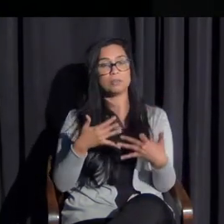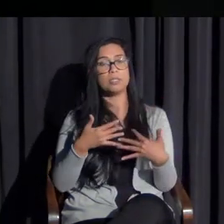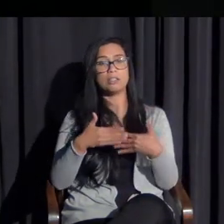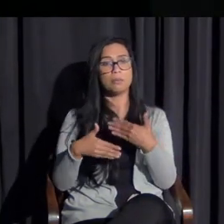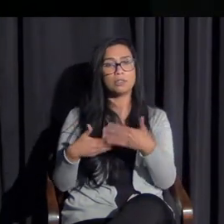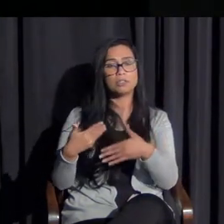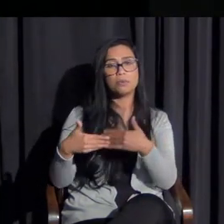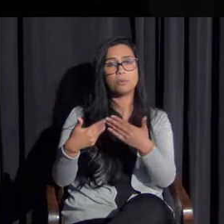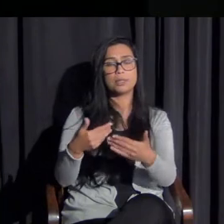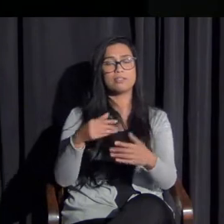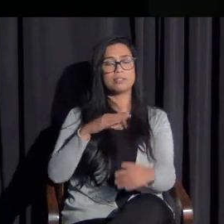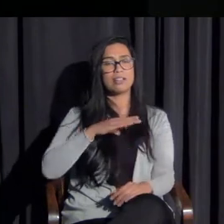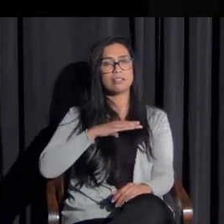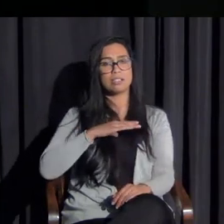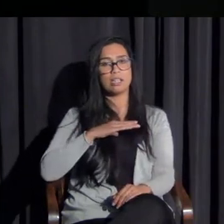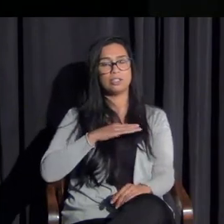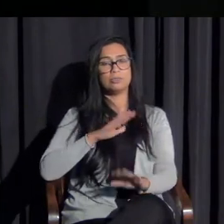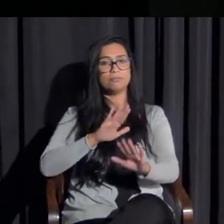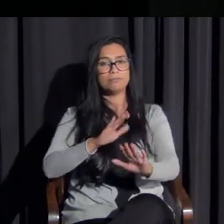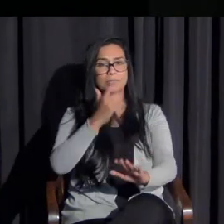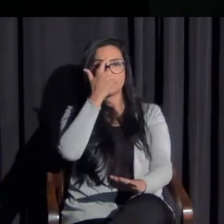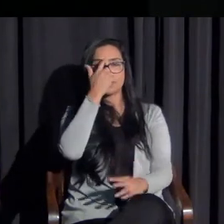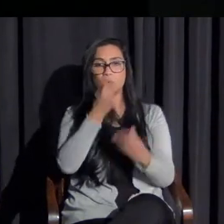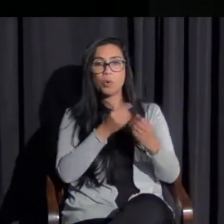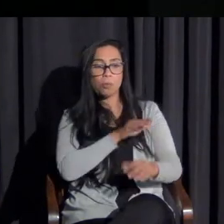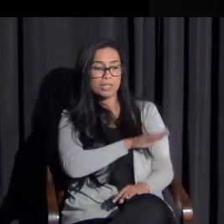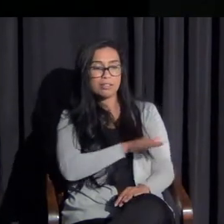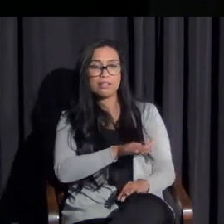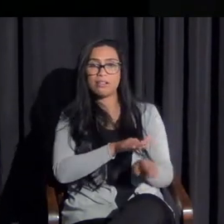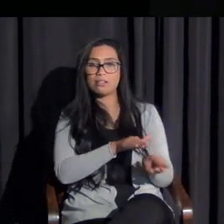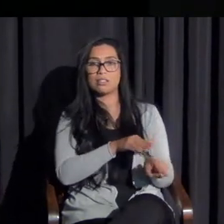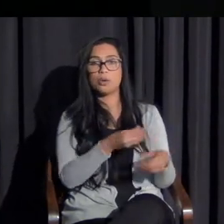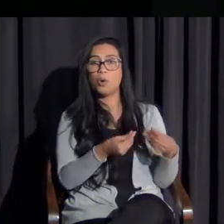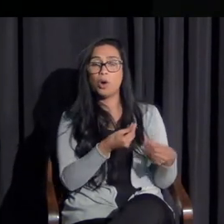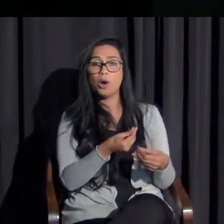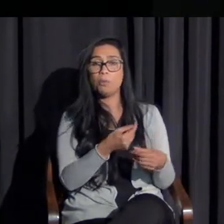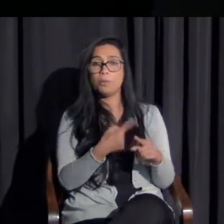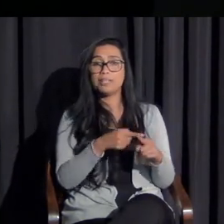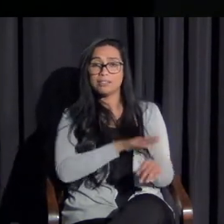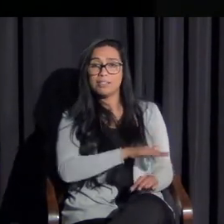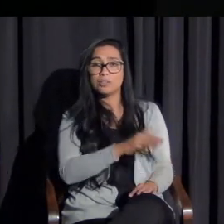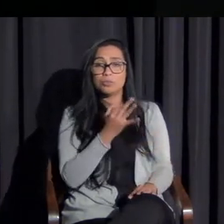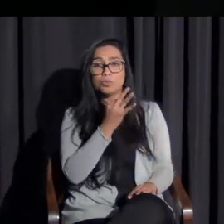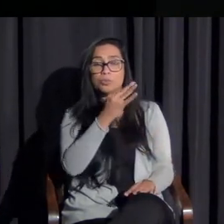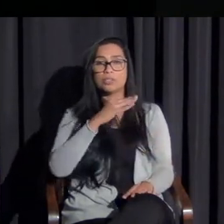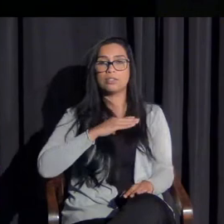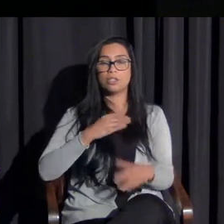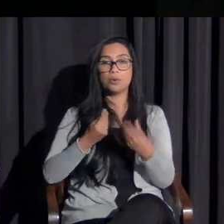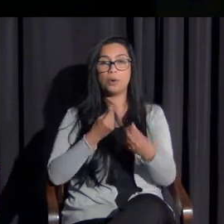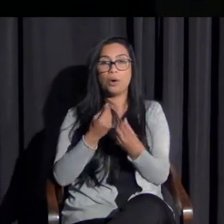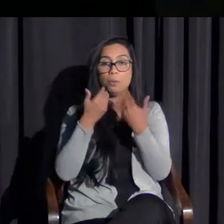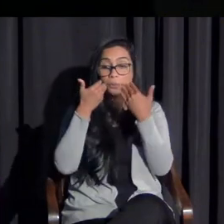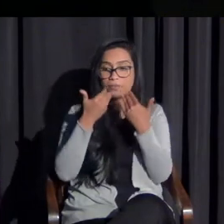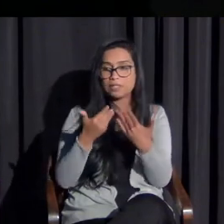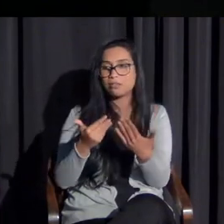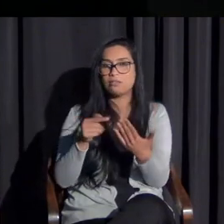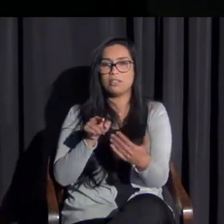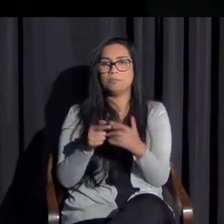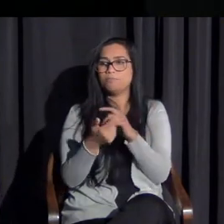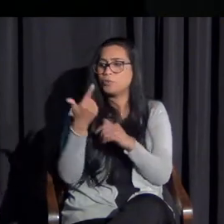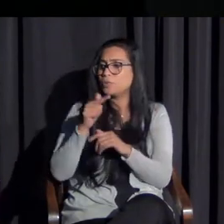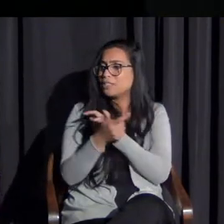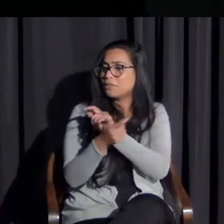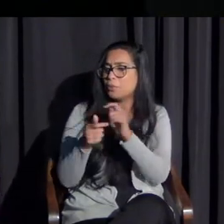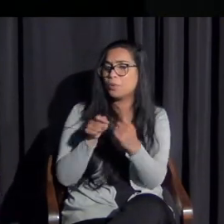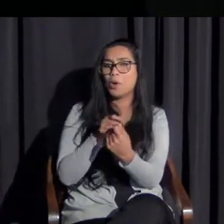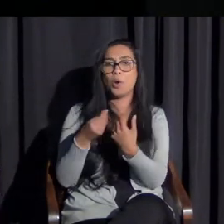gente pensa, mas e as crianças, né, que produzem também a cidade? Então, que ponto de vista que a gente pode adotar? Né? Isso é fundamental,